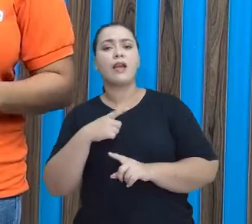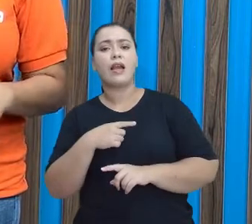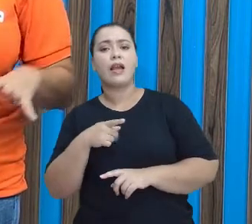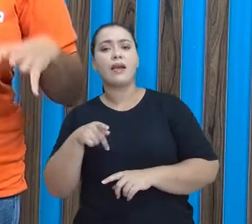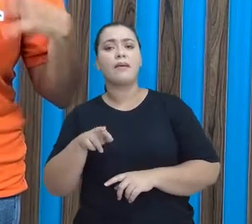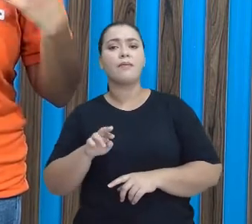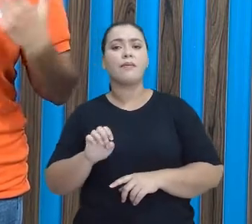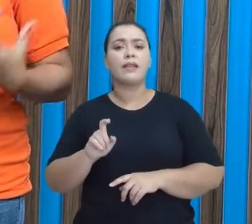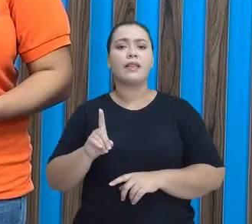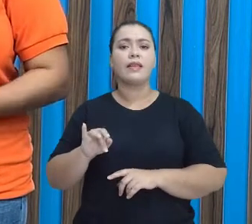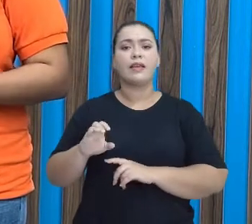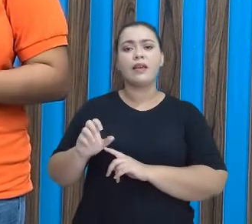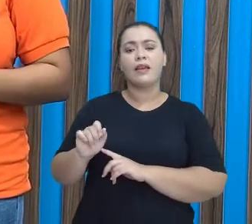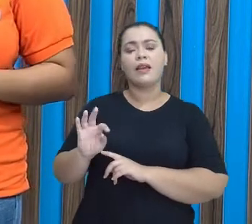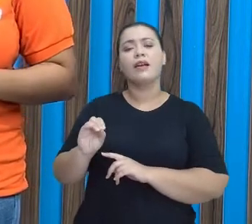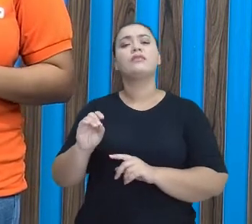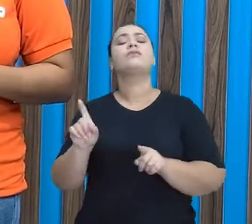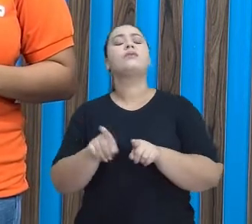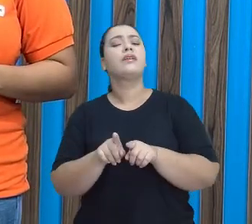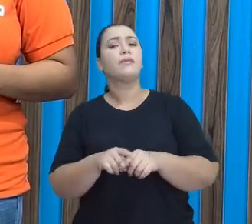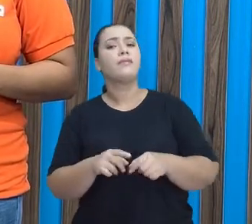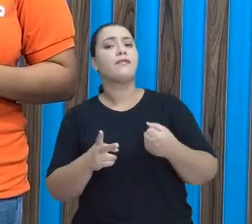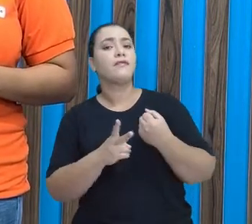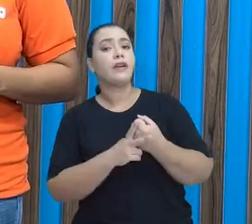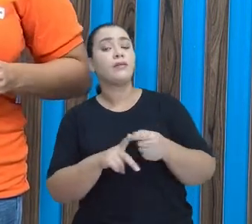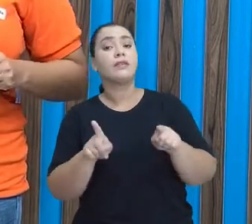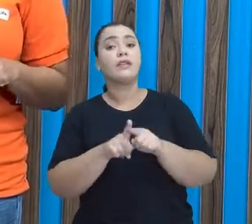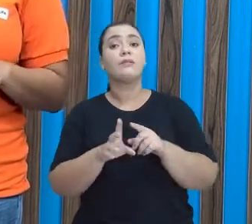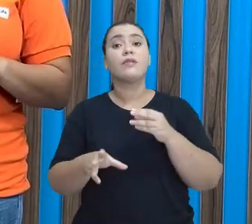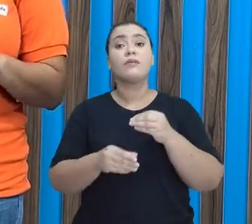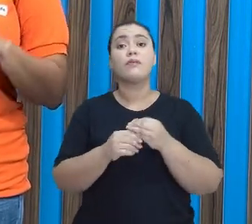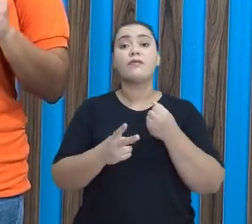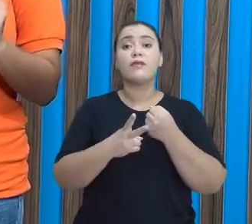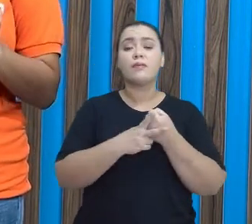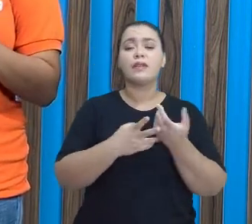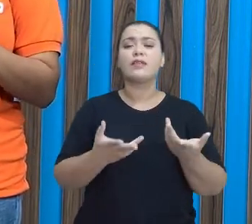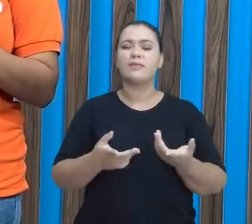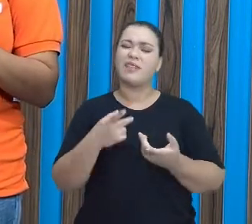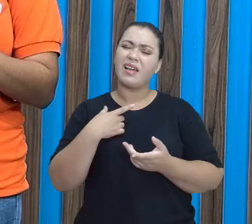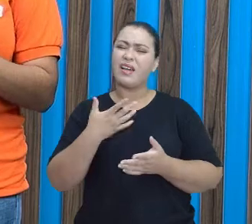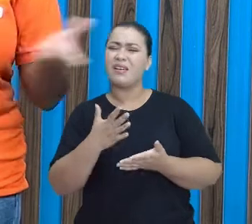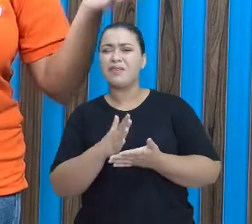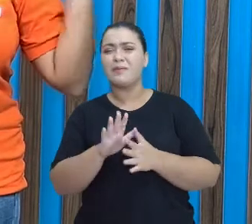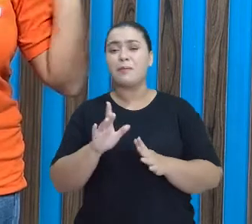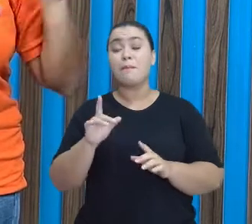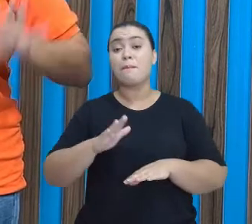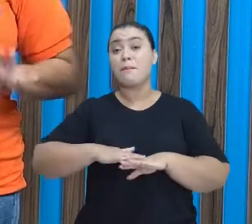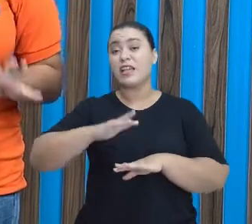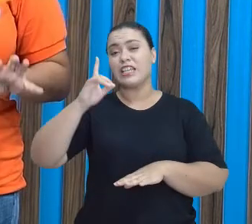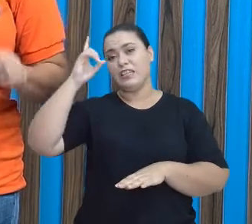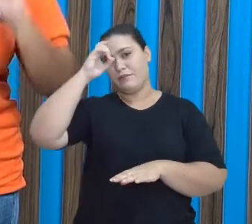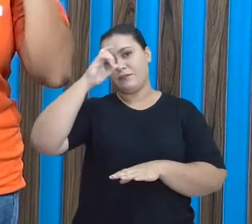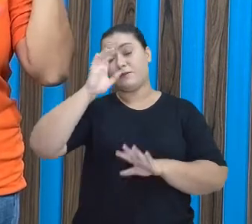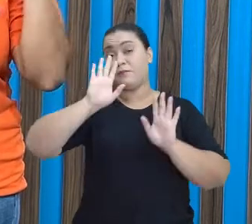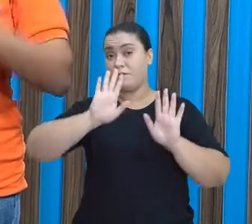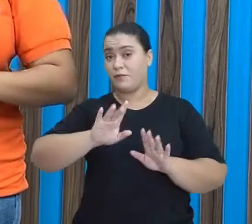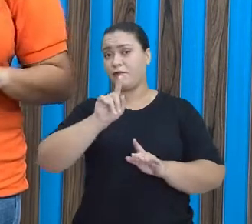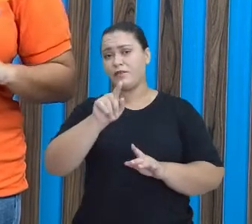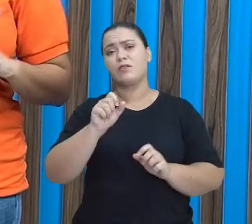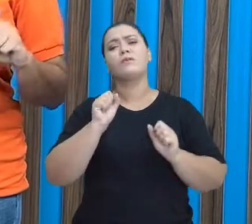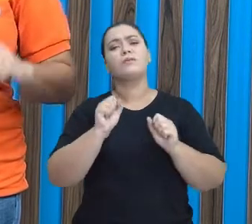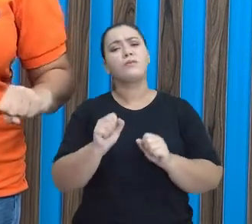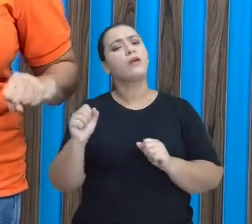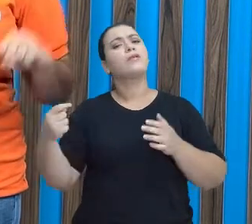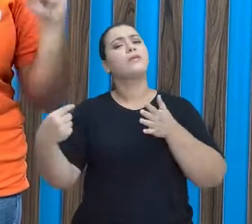mais detalhes, os tipos de verbo, os complementos verbais, aí pode ser um pouquinho mais complicado. Mas qualquer coisa, vocês jogam